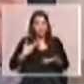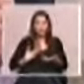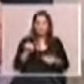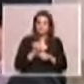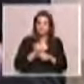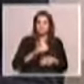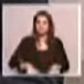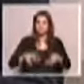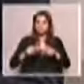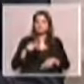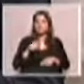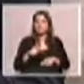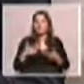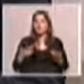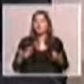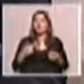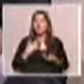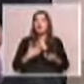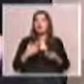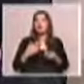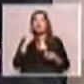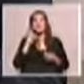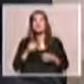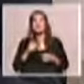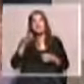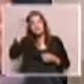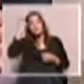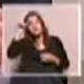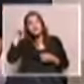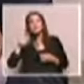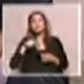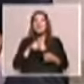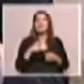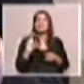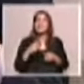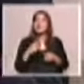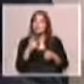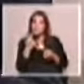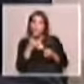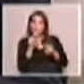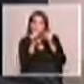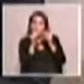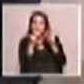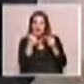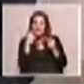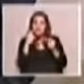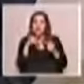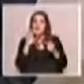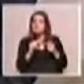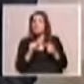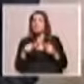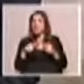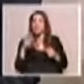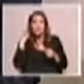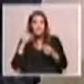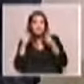a montante, está a trabalhar um kit de identificação genética no leite, para percebermos a origem, se é ou não é de qualidade e certificado. E depois estamos a adaptar